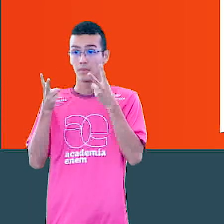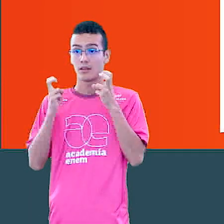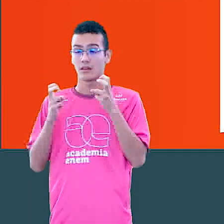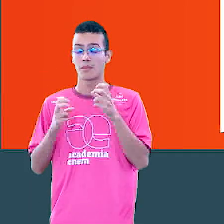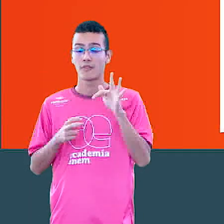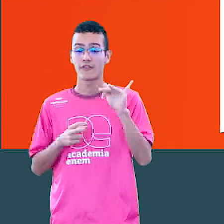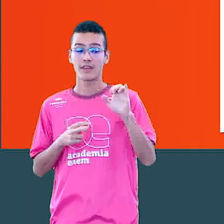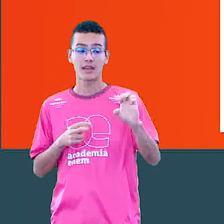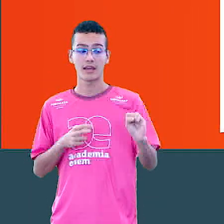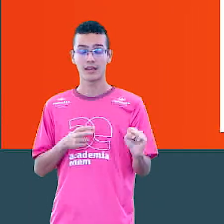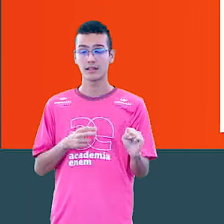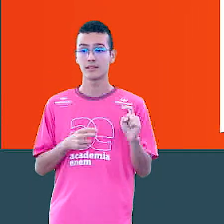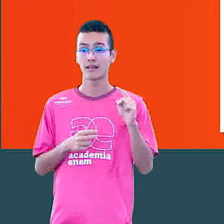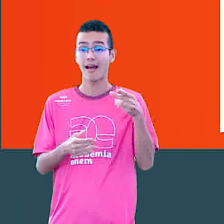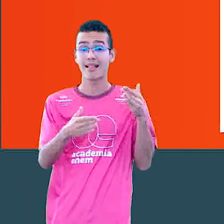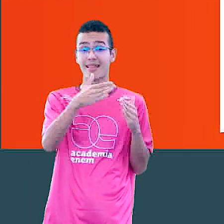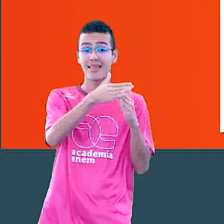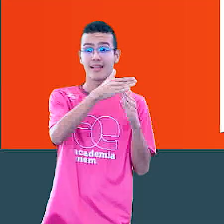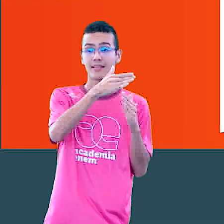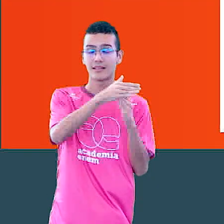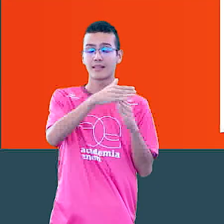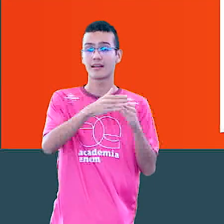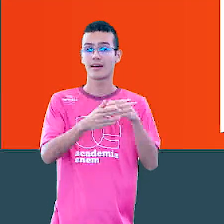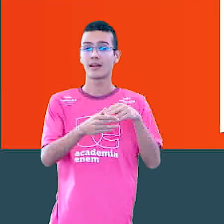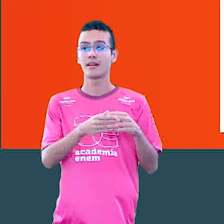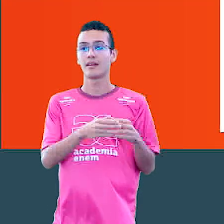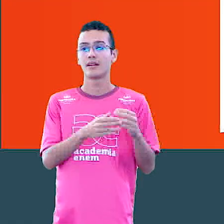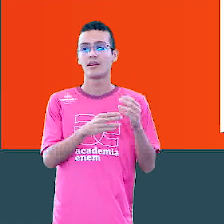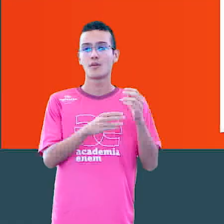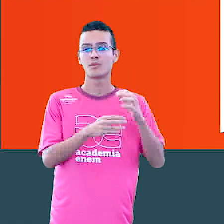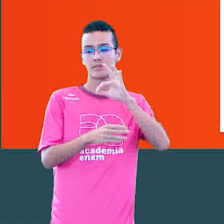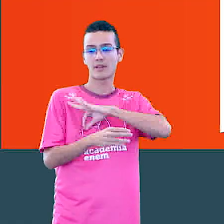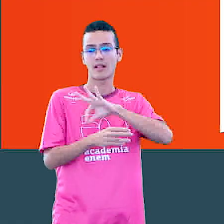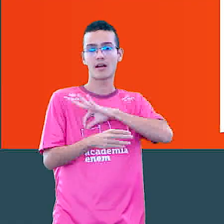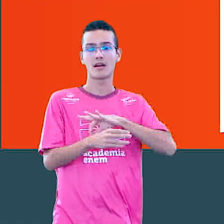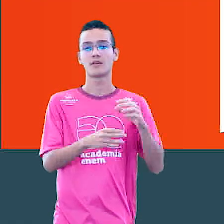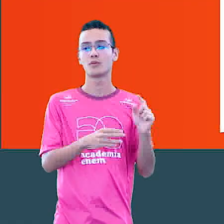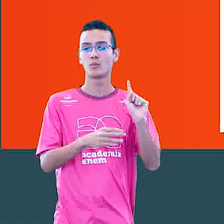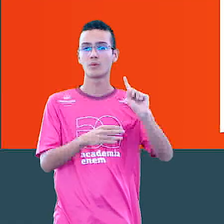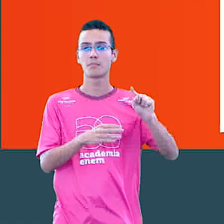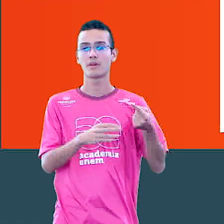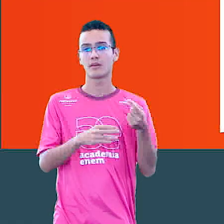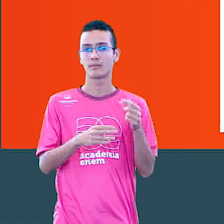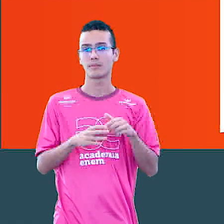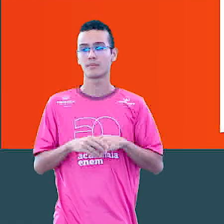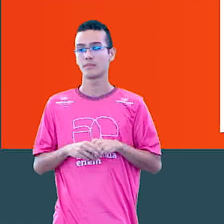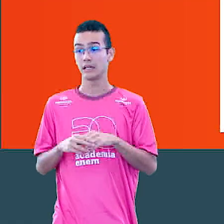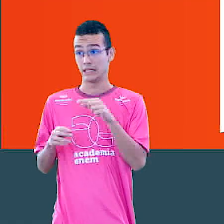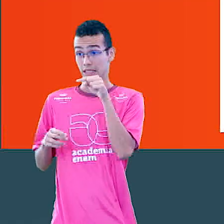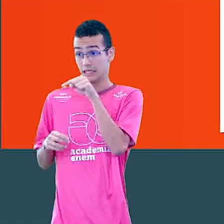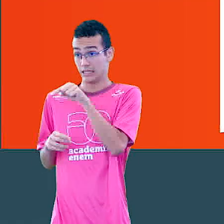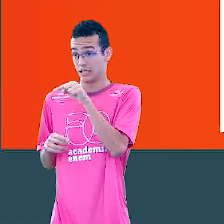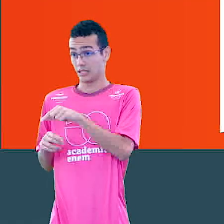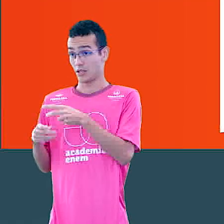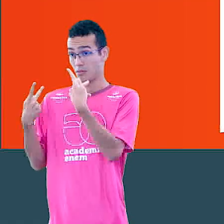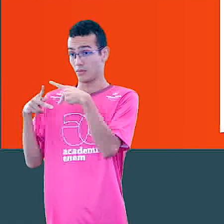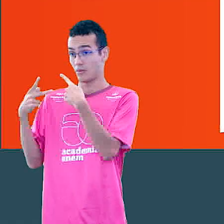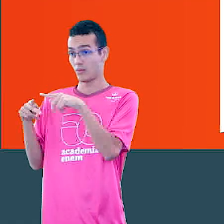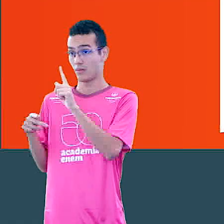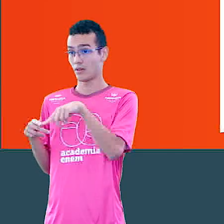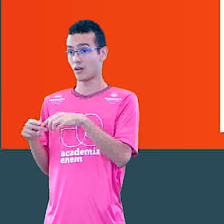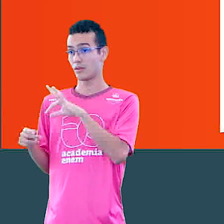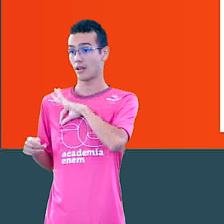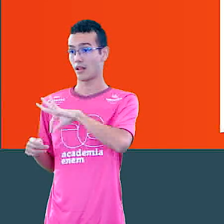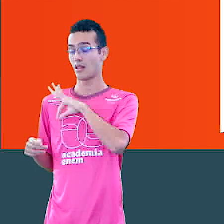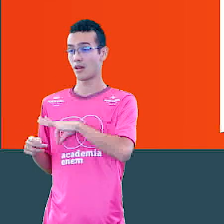para entrar, se enquadrar no FIES social. Aqui não, é 1,5 da família. E esse